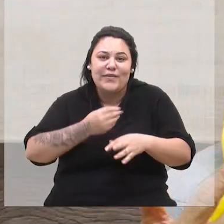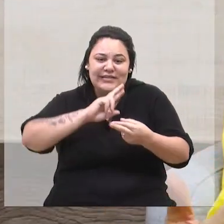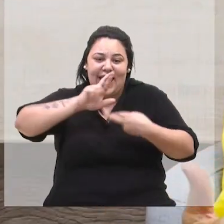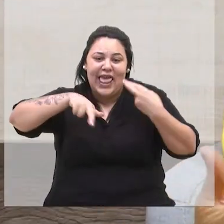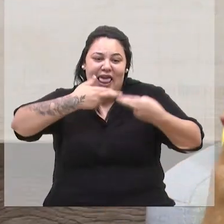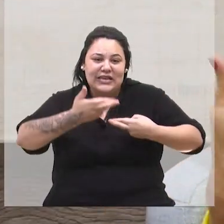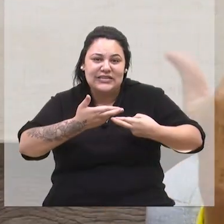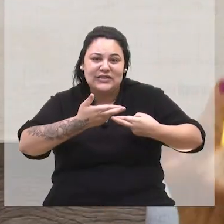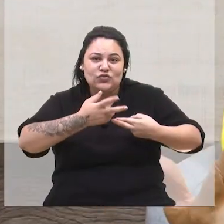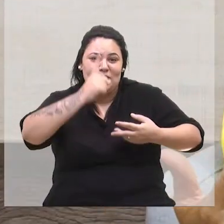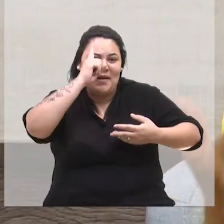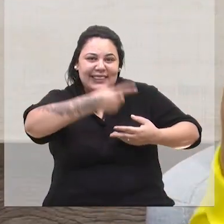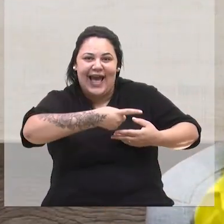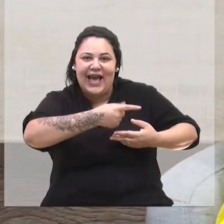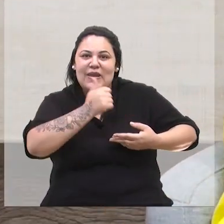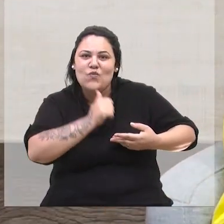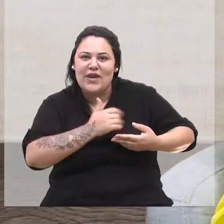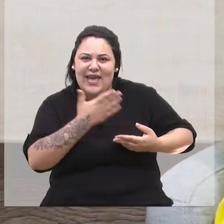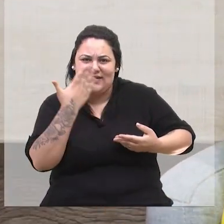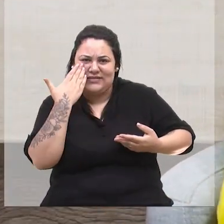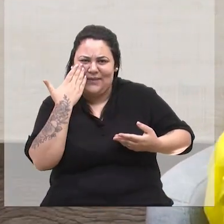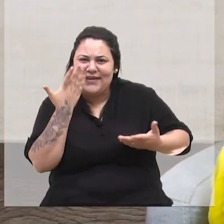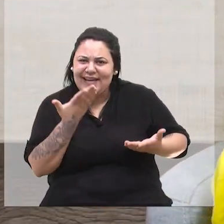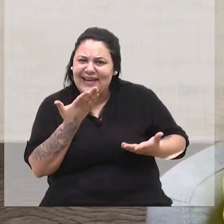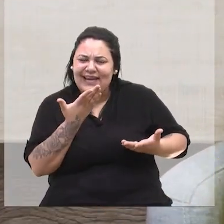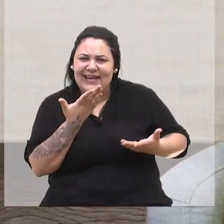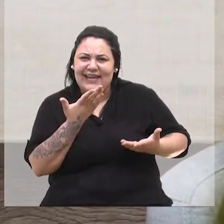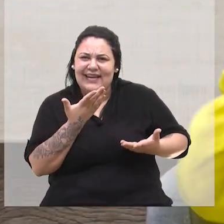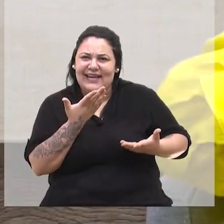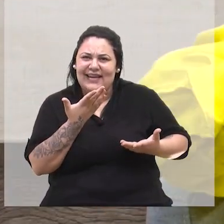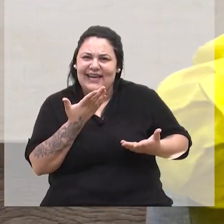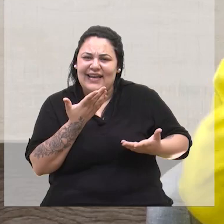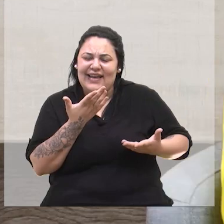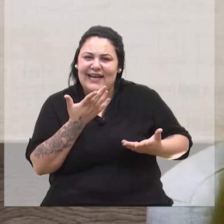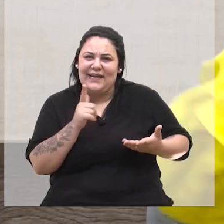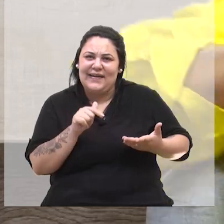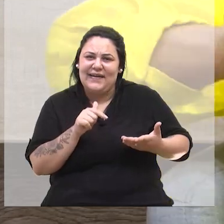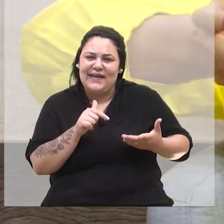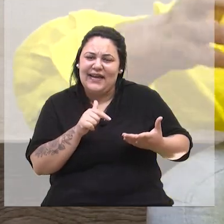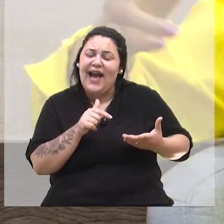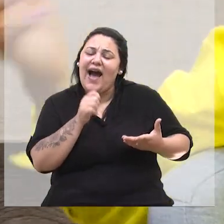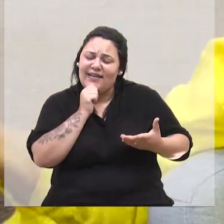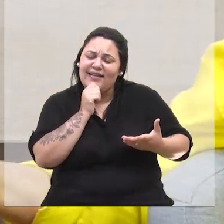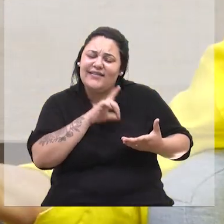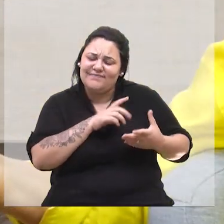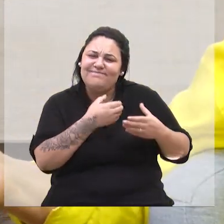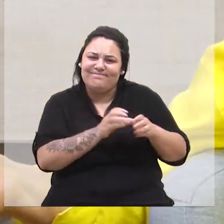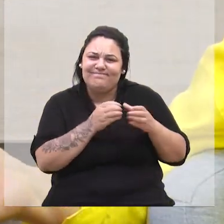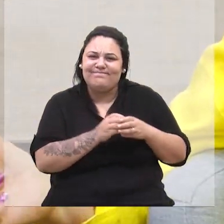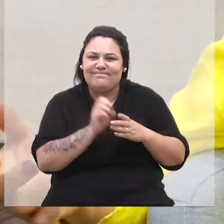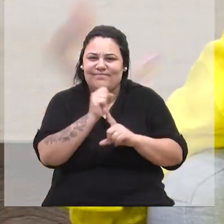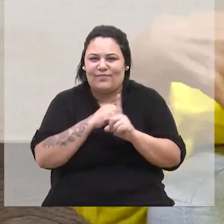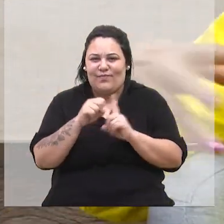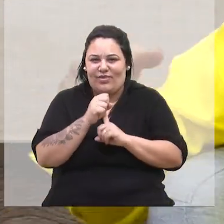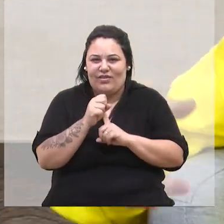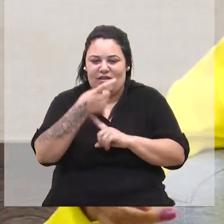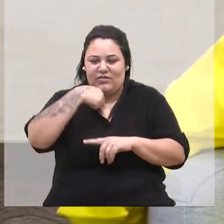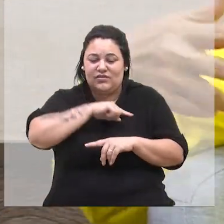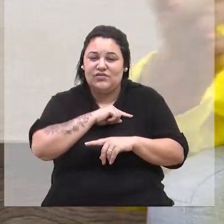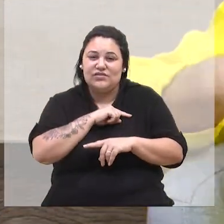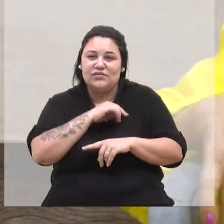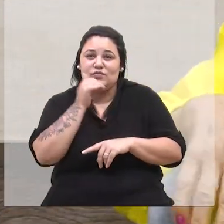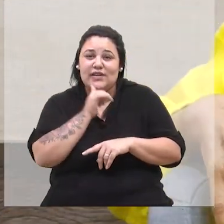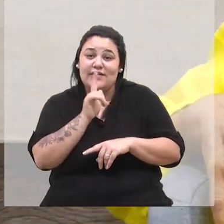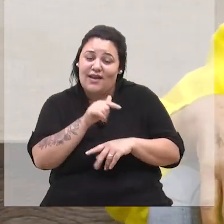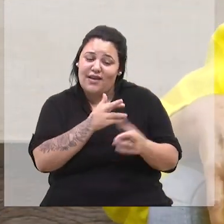relação de dominação e de subordinação, ela está num permanente ir e vir na nossa sociedade. E nós, as mulheres,